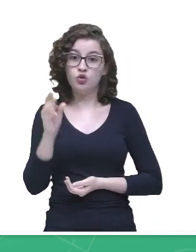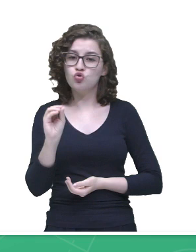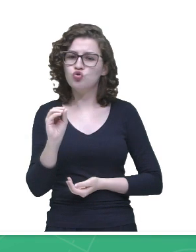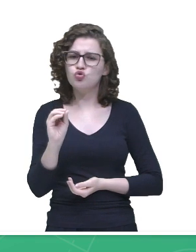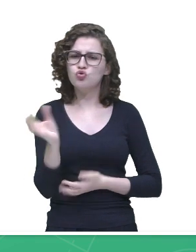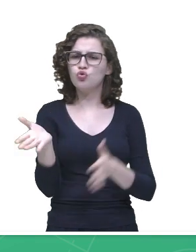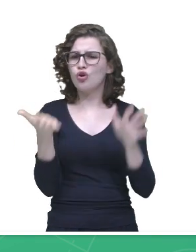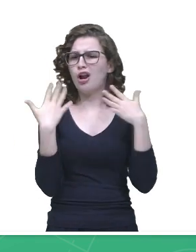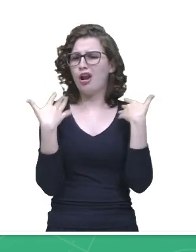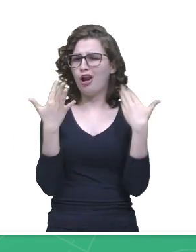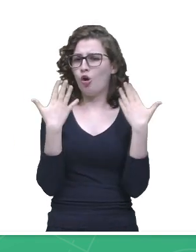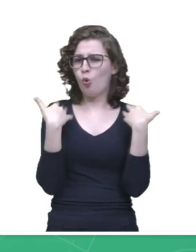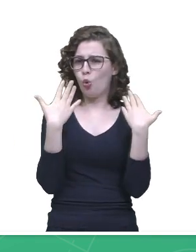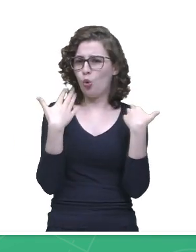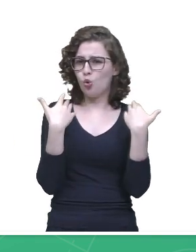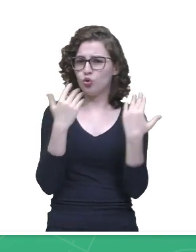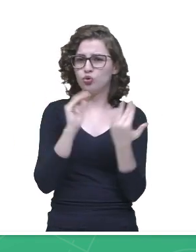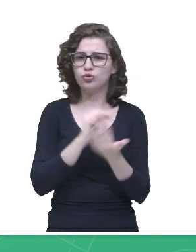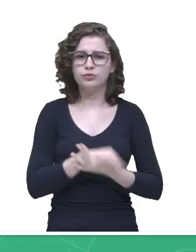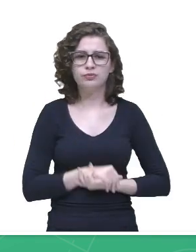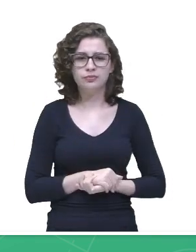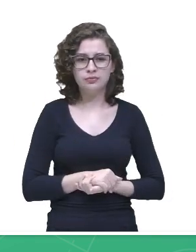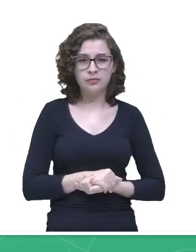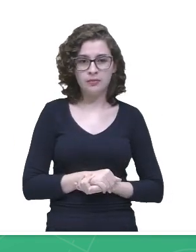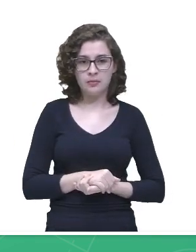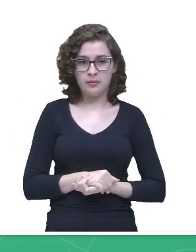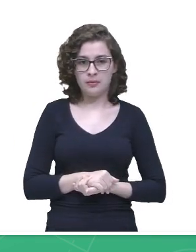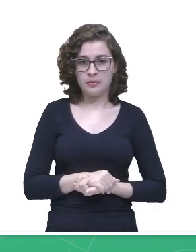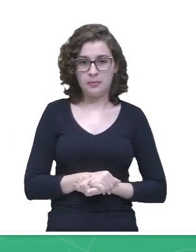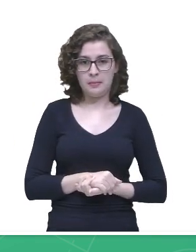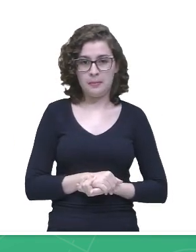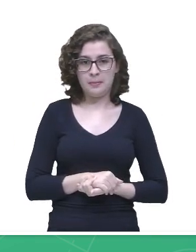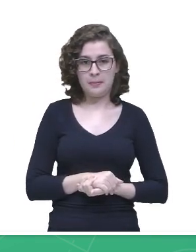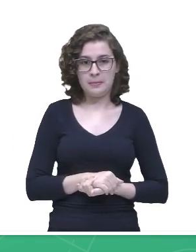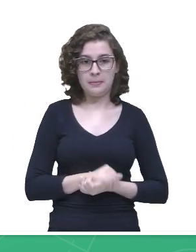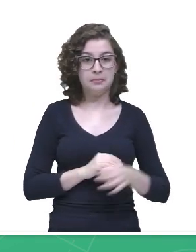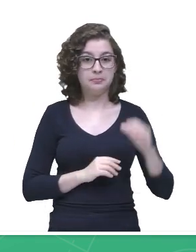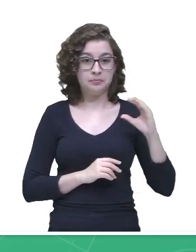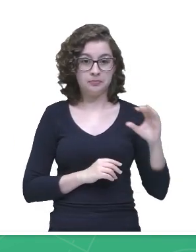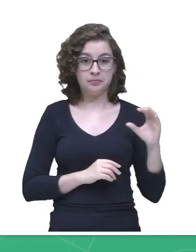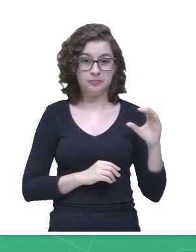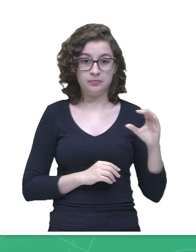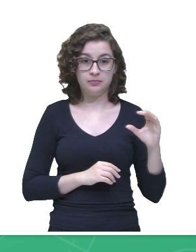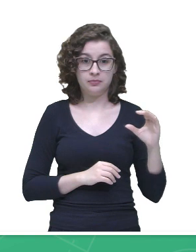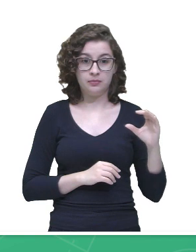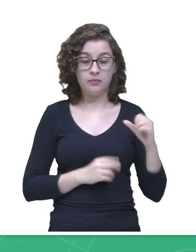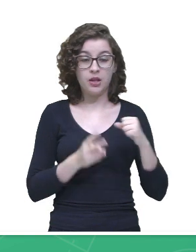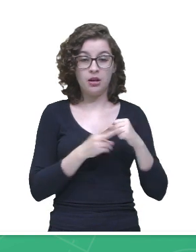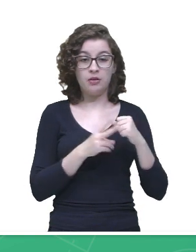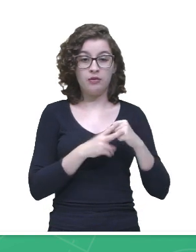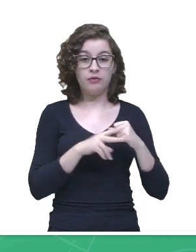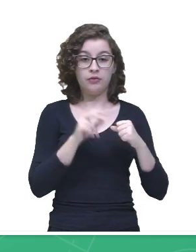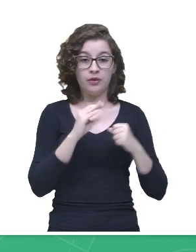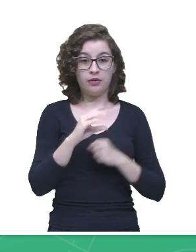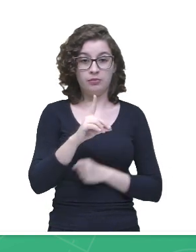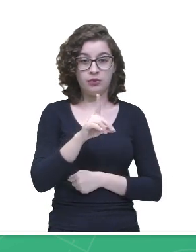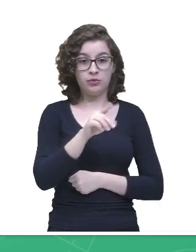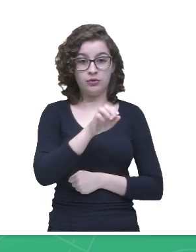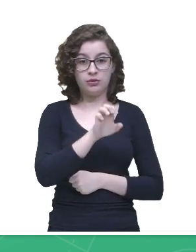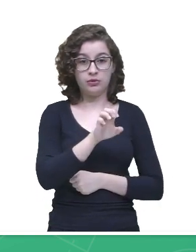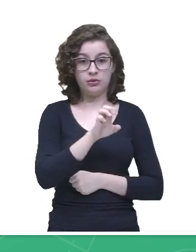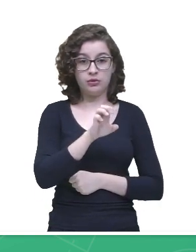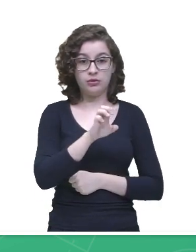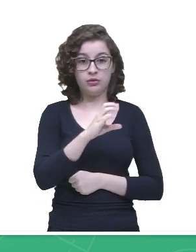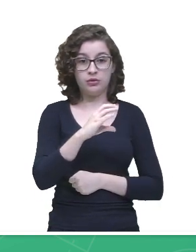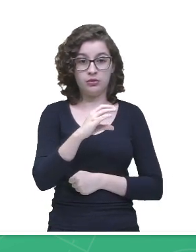mucho calor em toda a Espanha, ok? C, o verbo principal, decir. Nosotros,